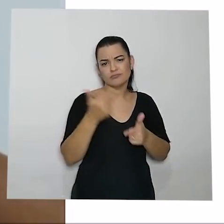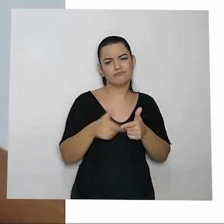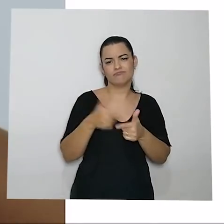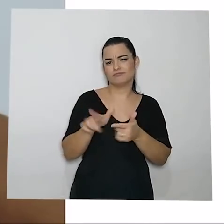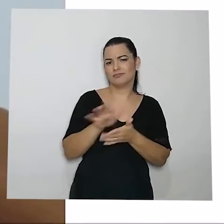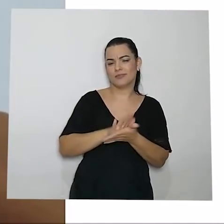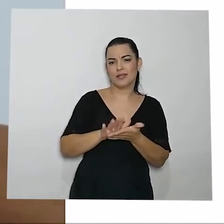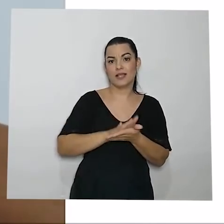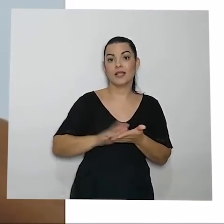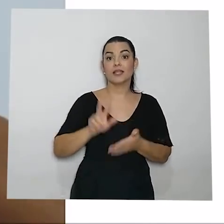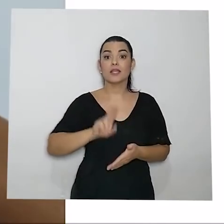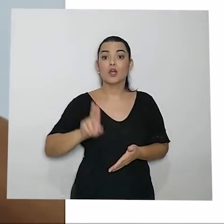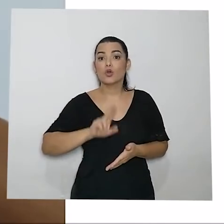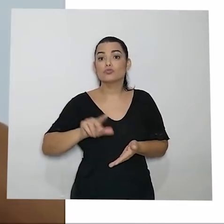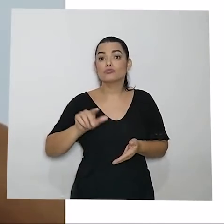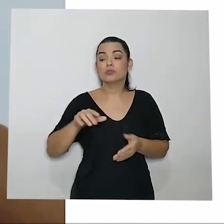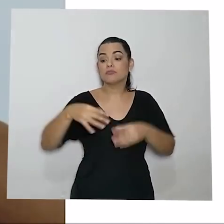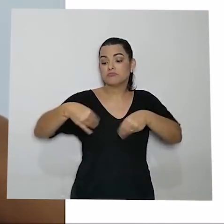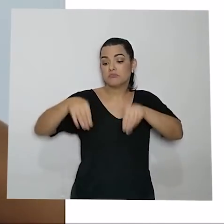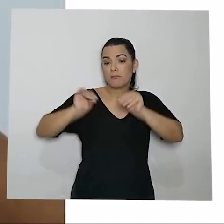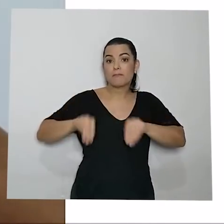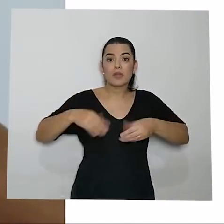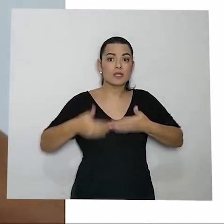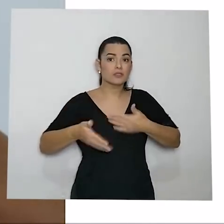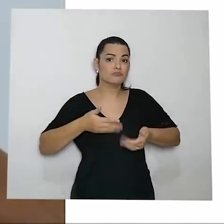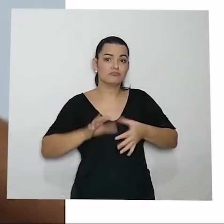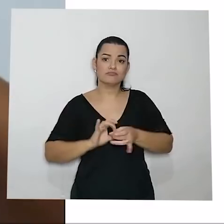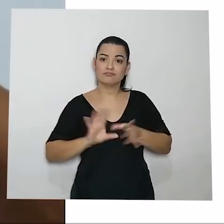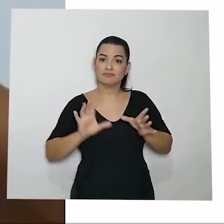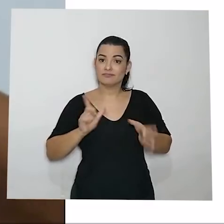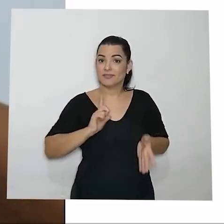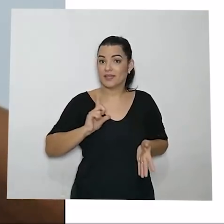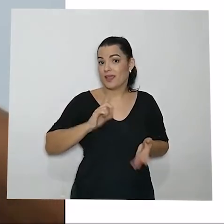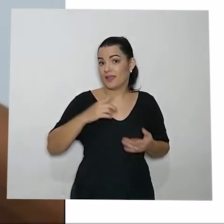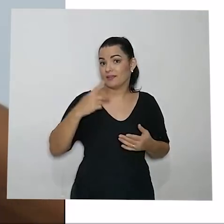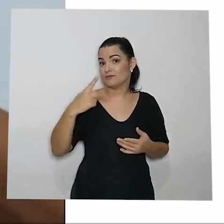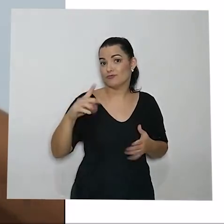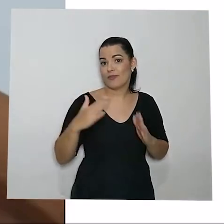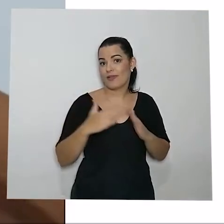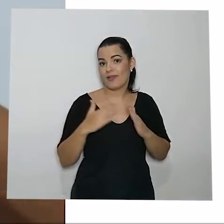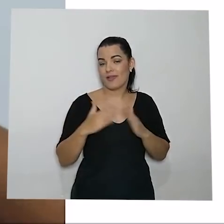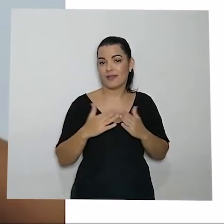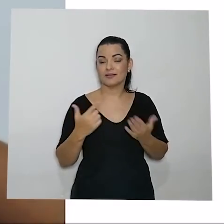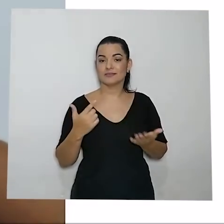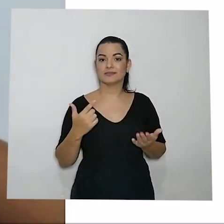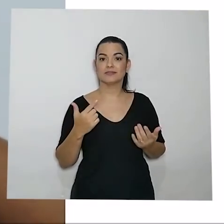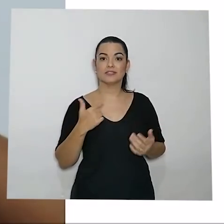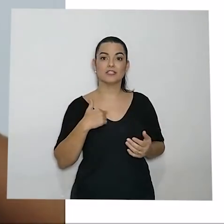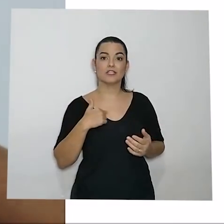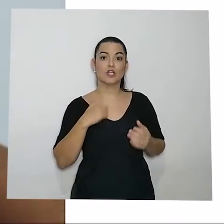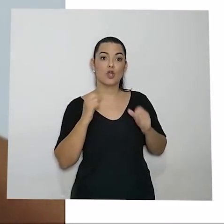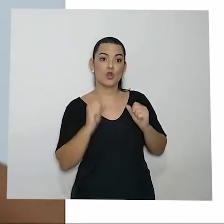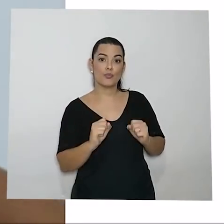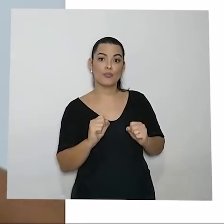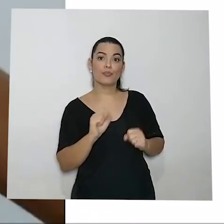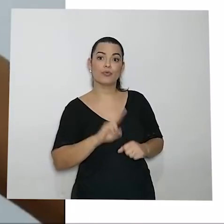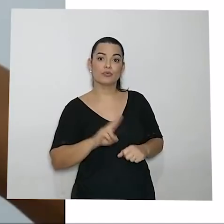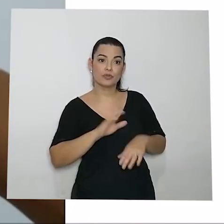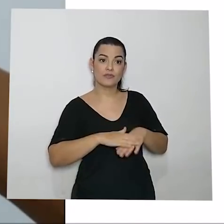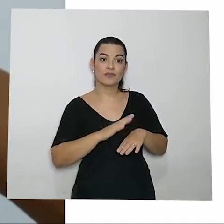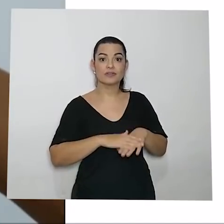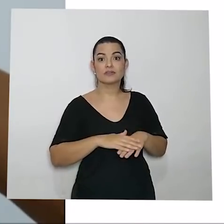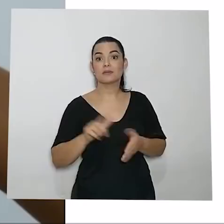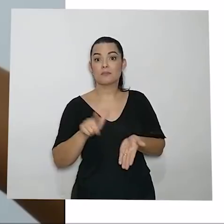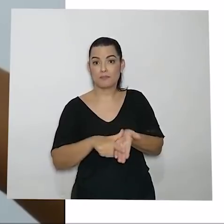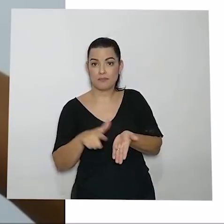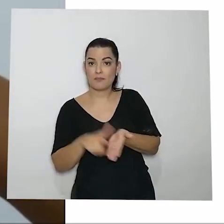você pode utilizar um tecido, algum retalho que você tem em casa. Eu poderia fazer com um pedaço de retalho, um pedaço